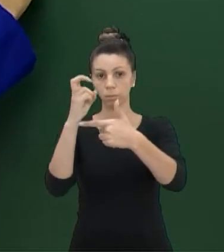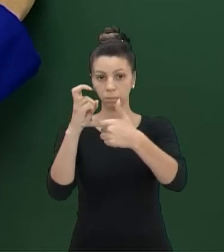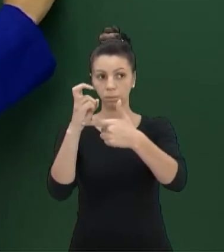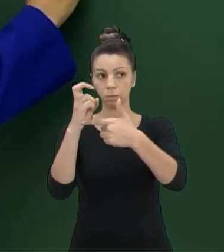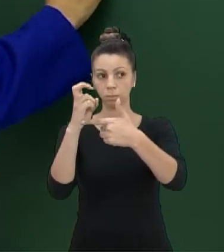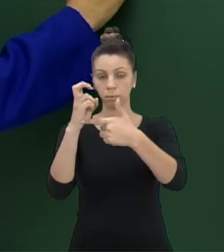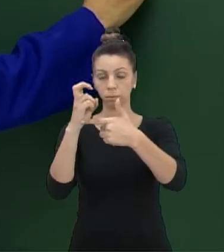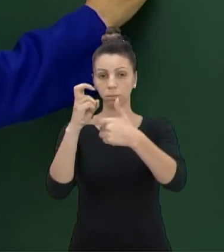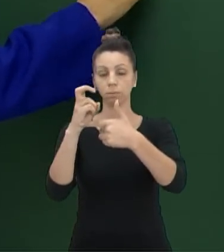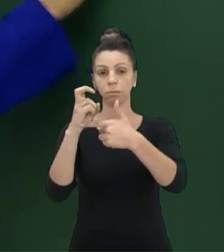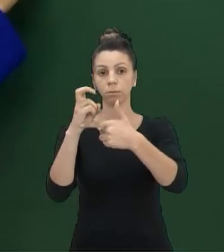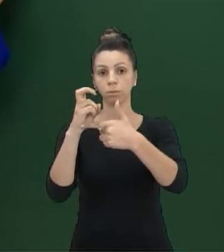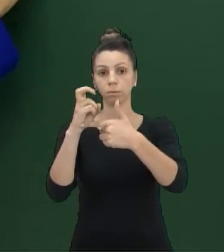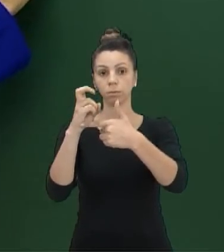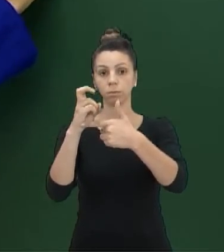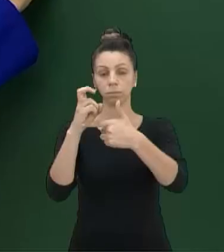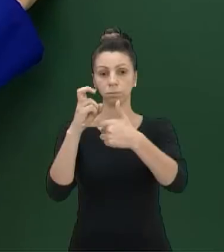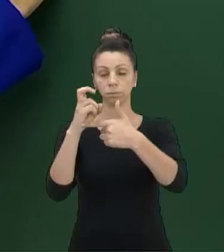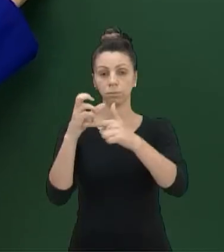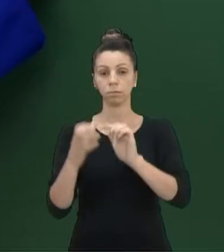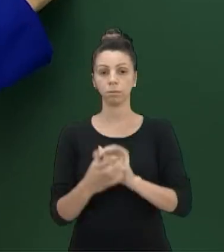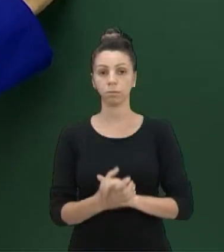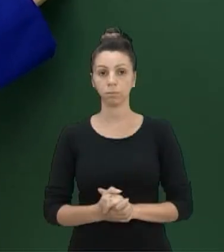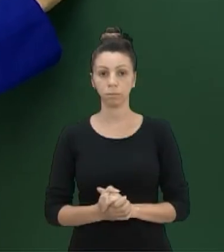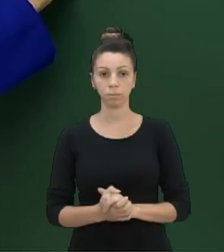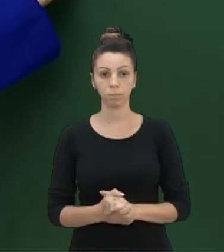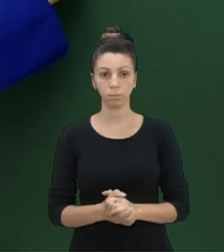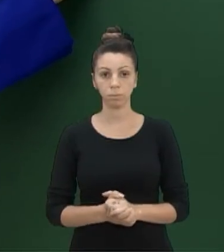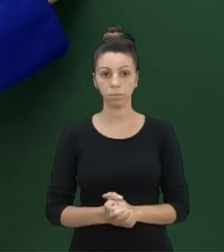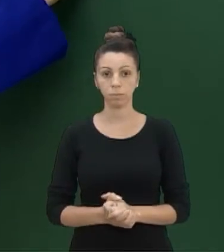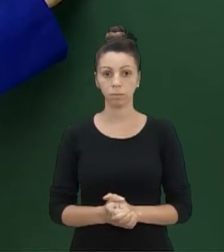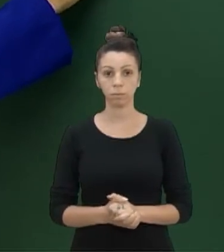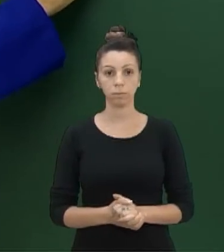e fazer a divisão por 605.